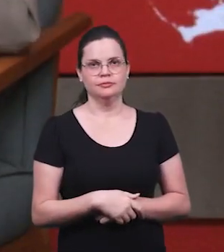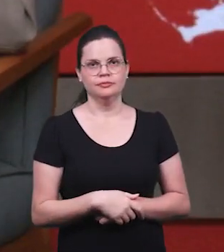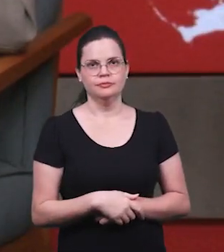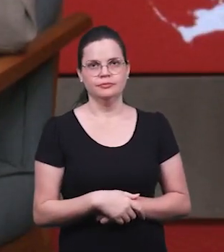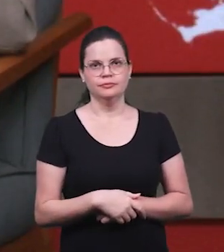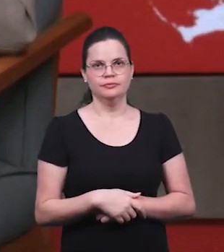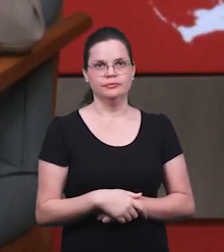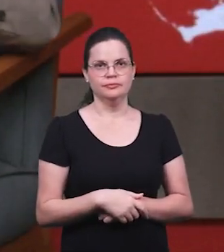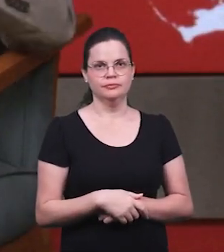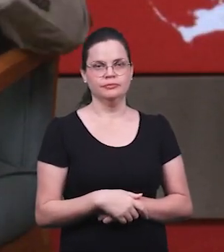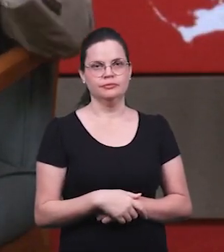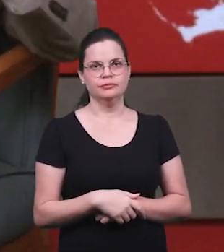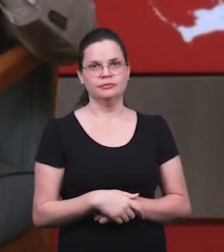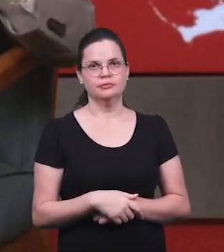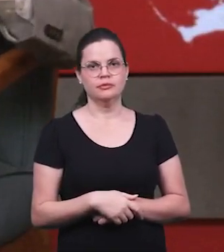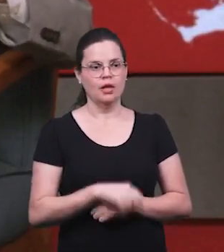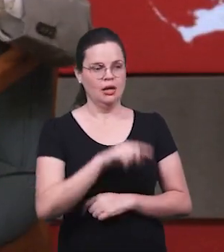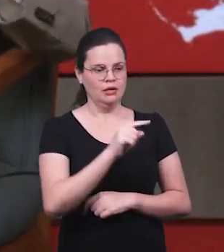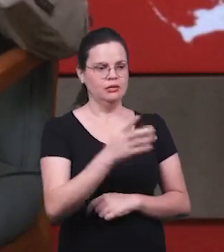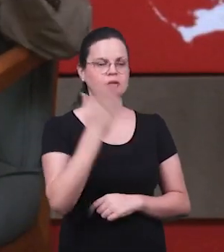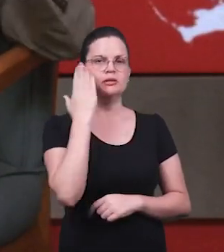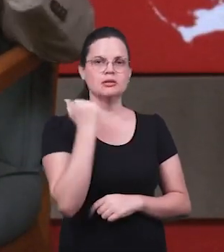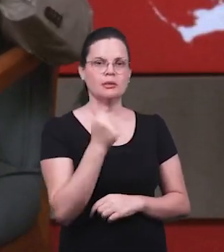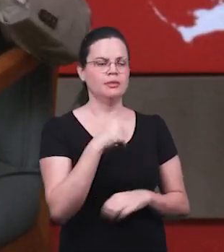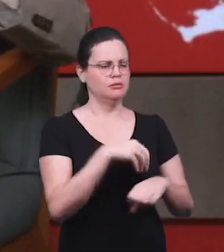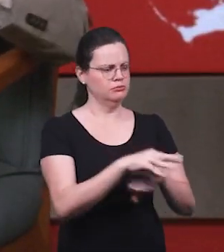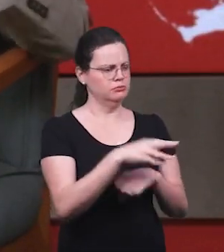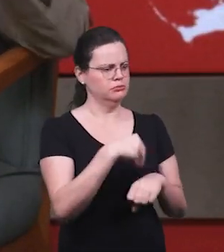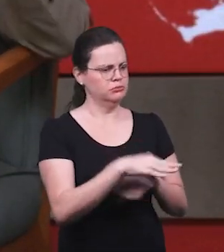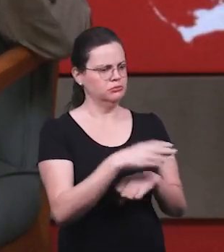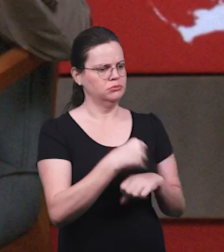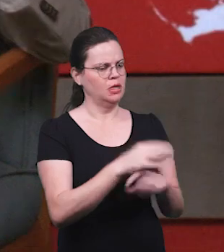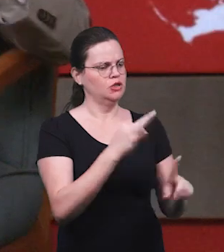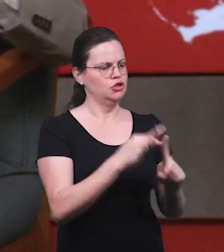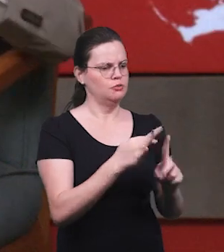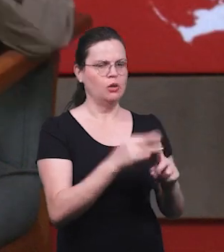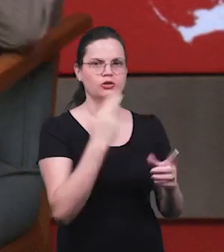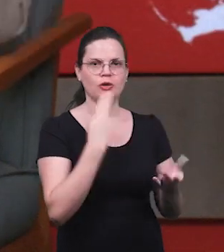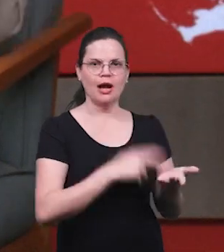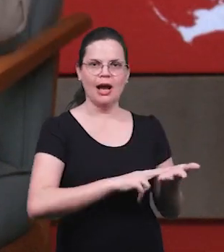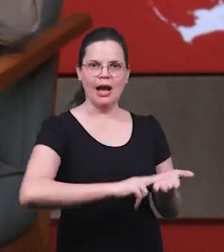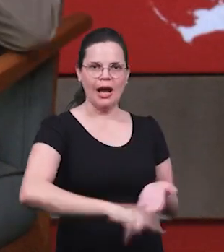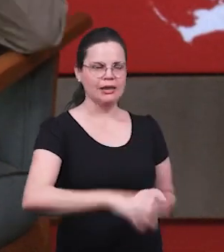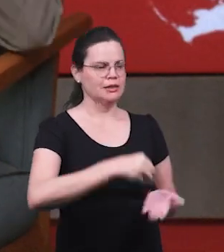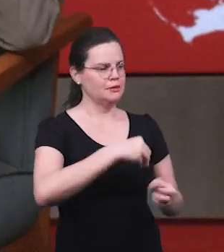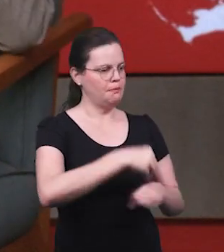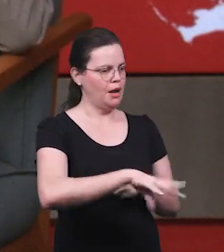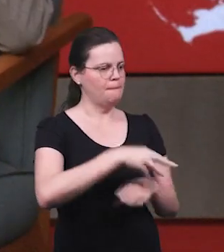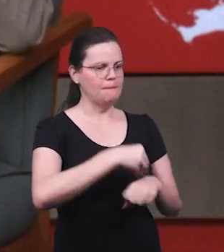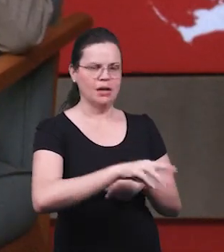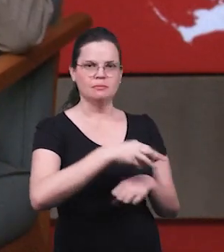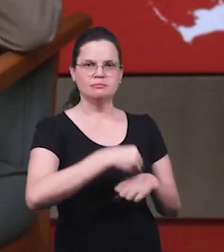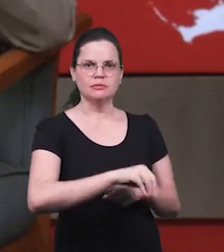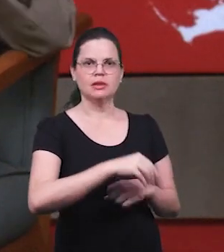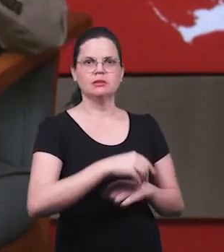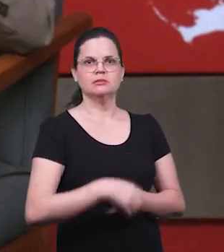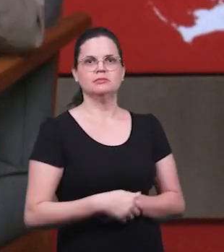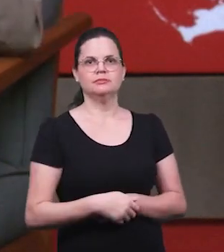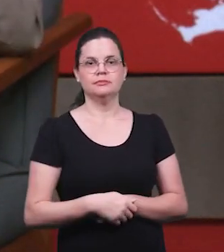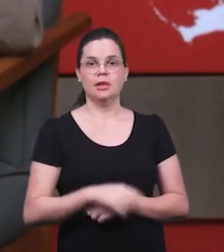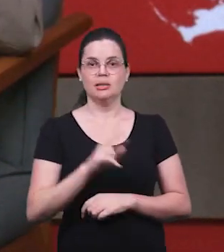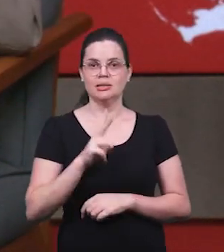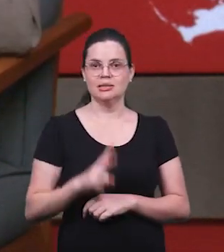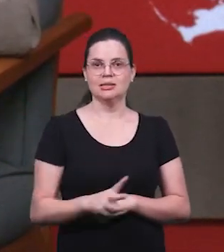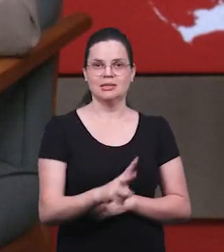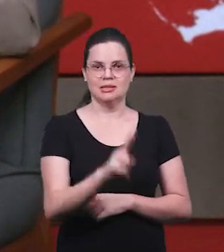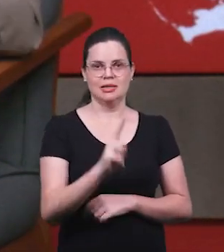tinha a manutenção de toda a orientação para Timóteo, através de cartas, através das orientações. Então, ele tinha